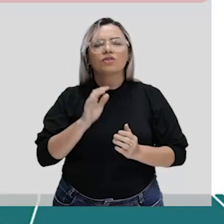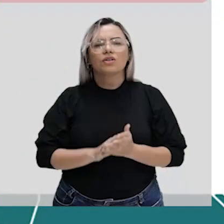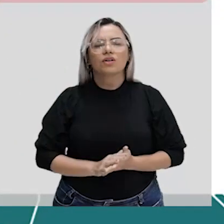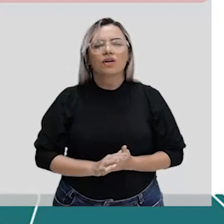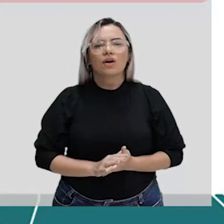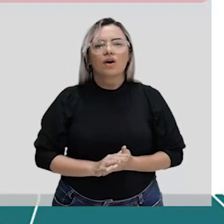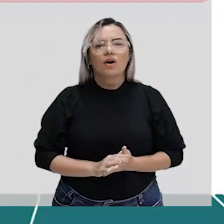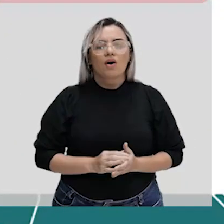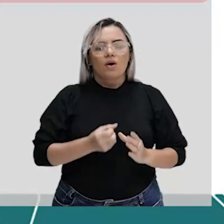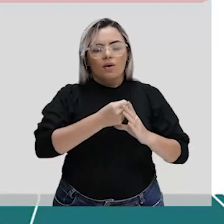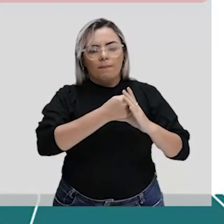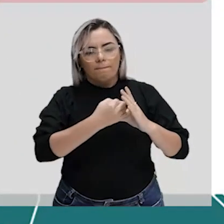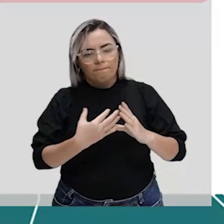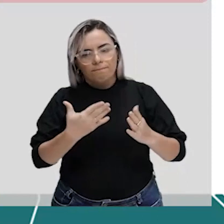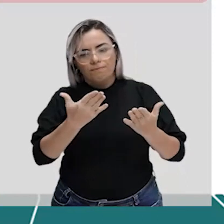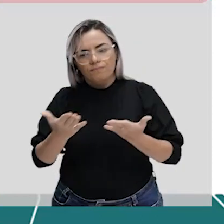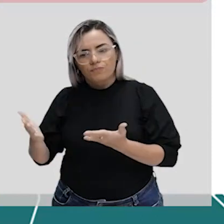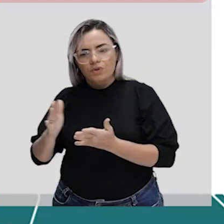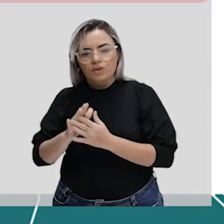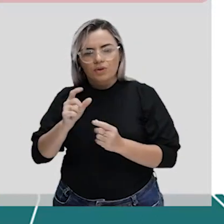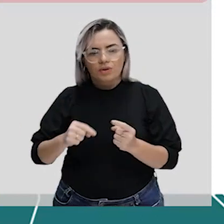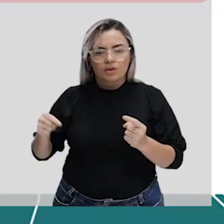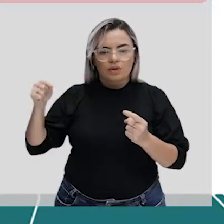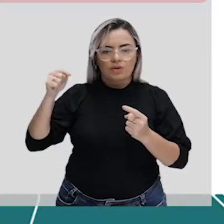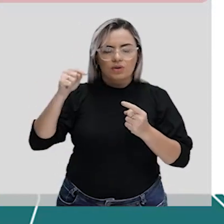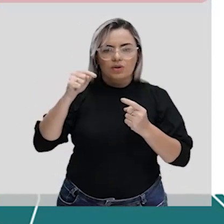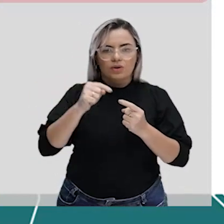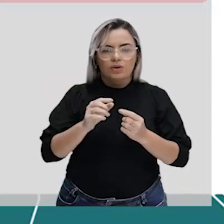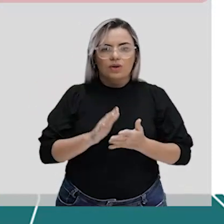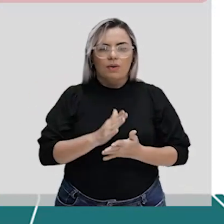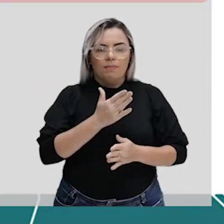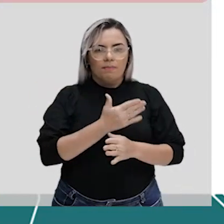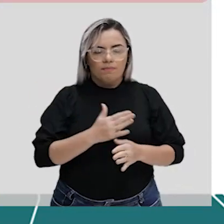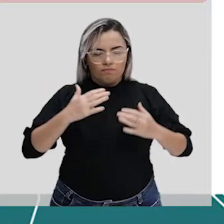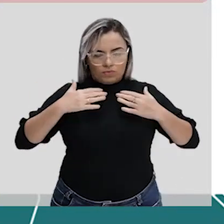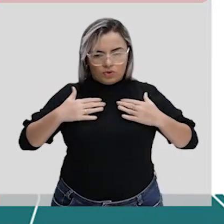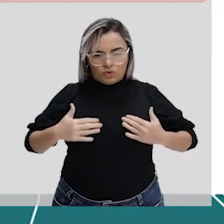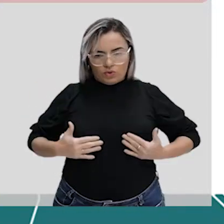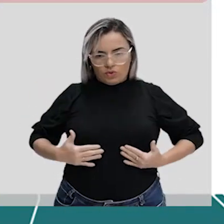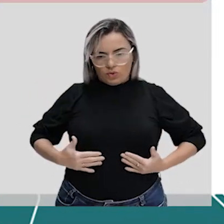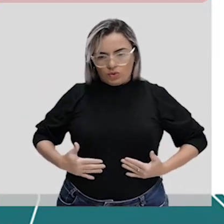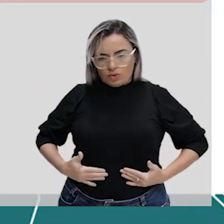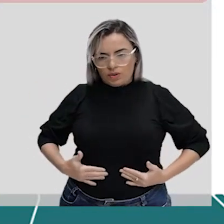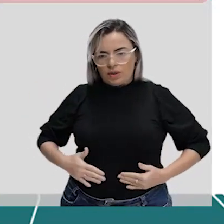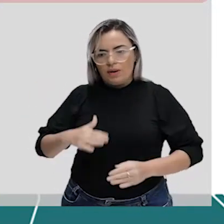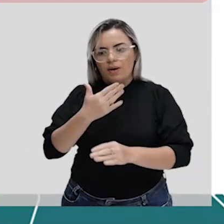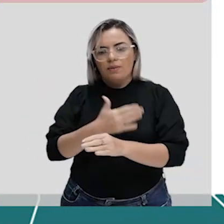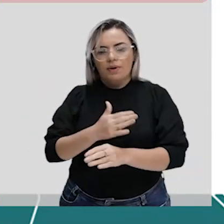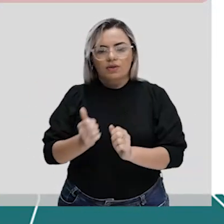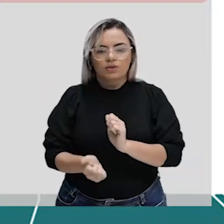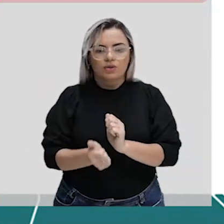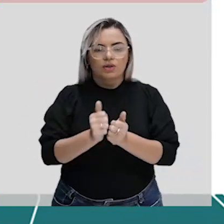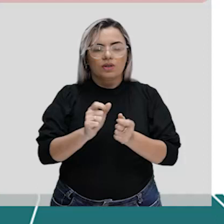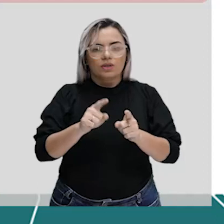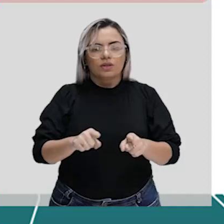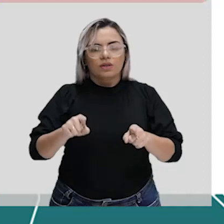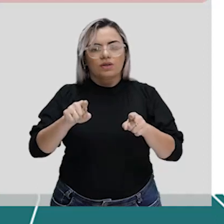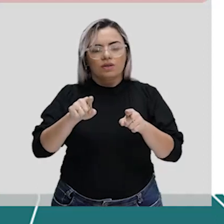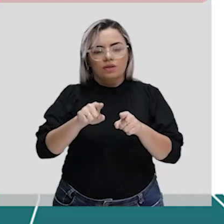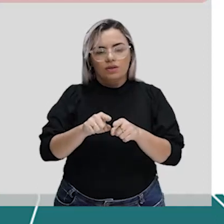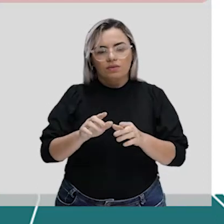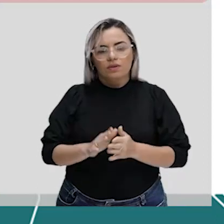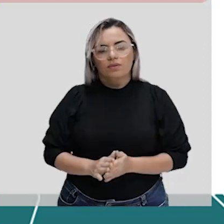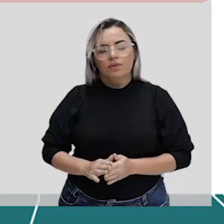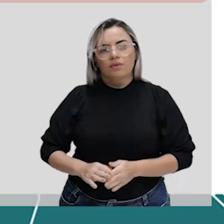características? Funcionava como a preparação do corpo para a prática de outros esportes, como para o treinamento militar. Na história da